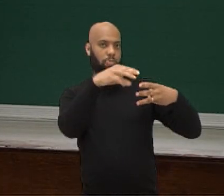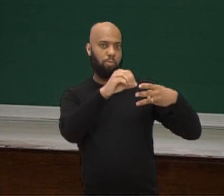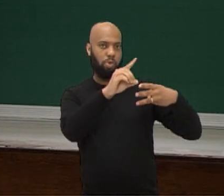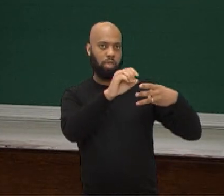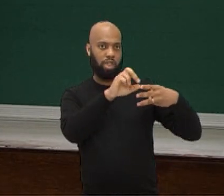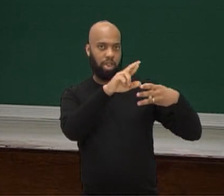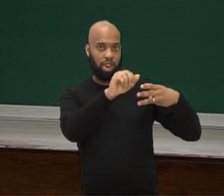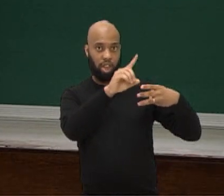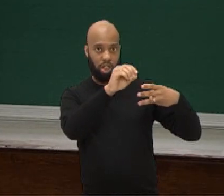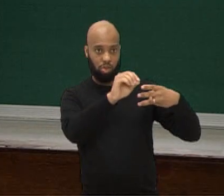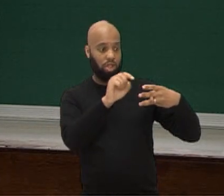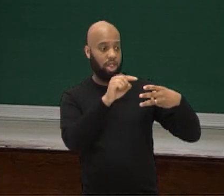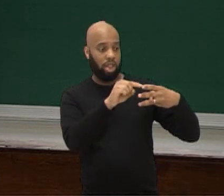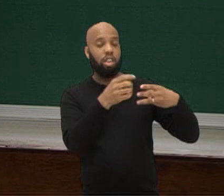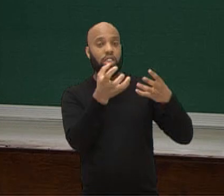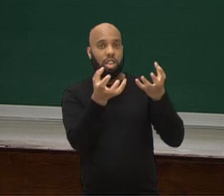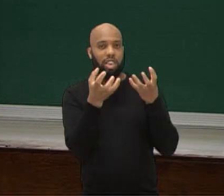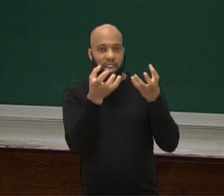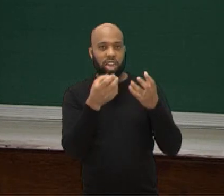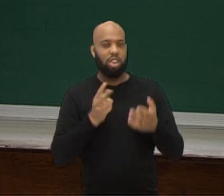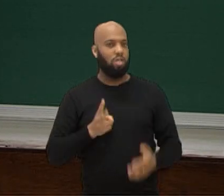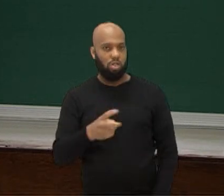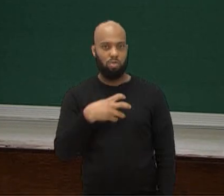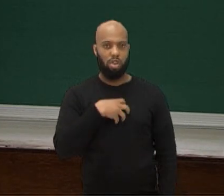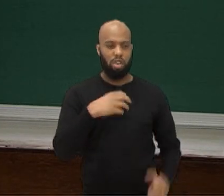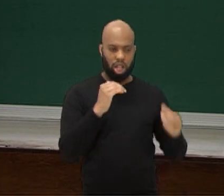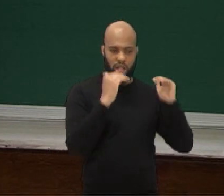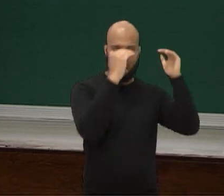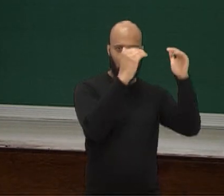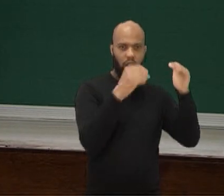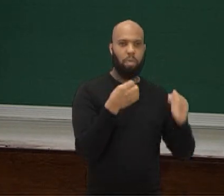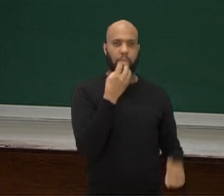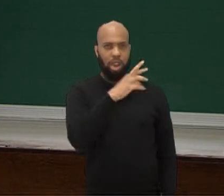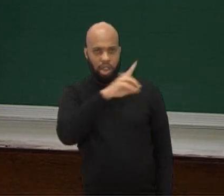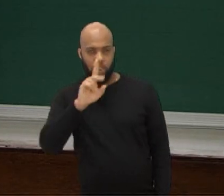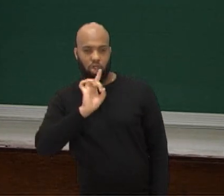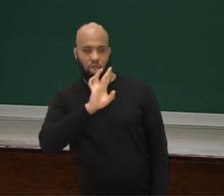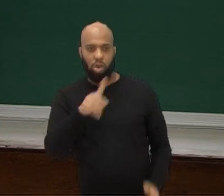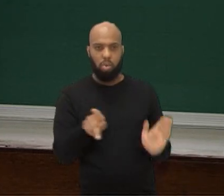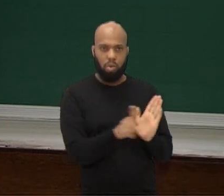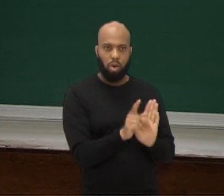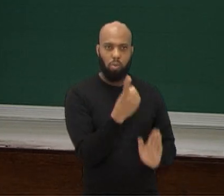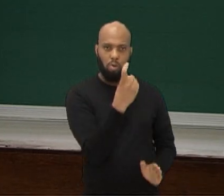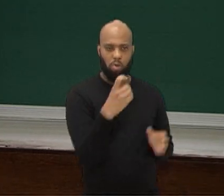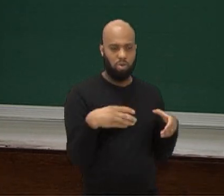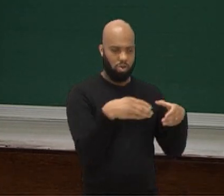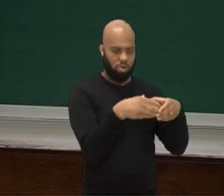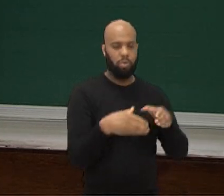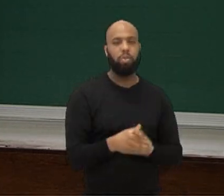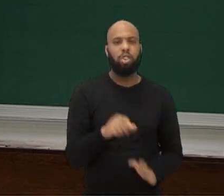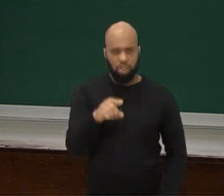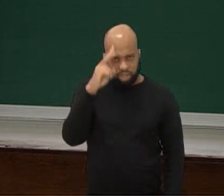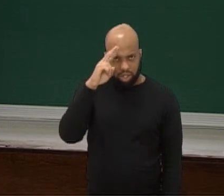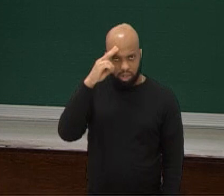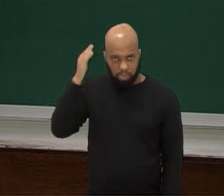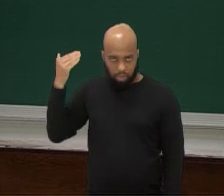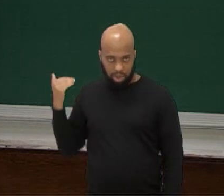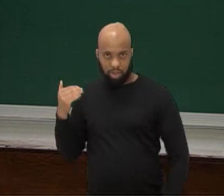que queria manter os privilégios. Ok? Deu para lembrar um pouquinho das últimas aulas?